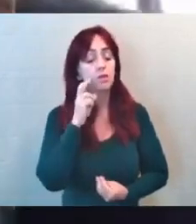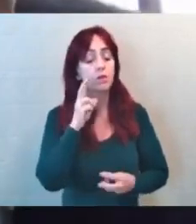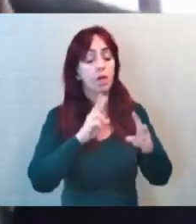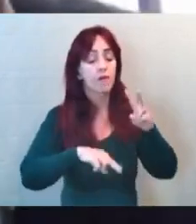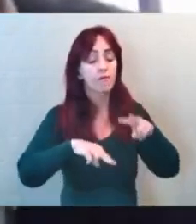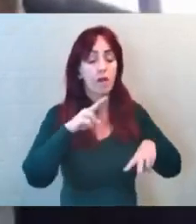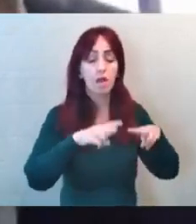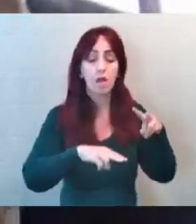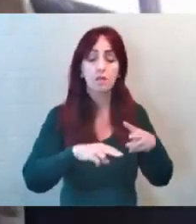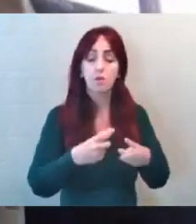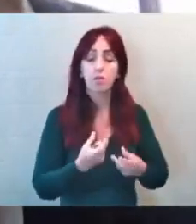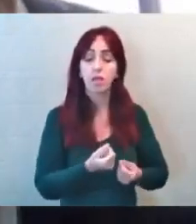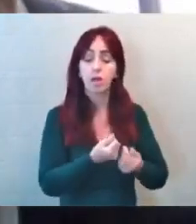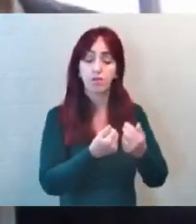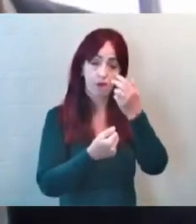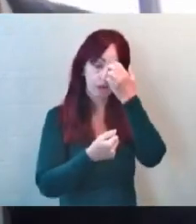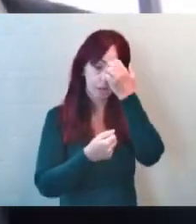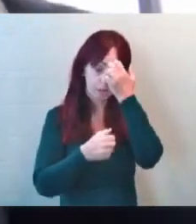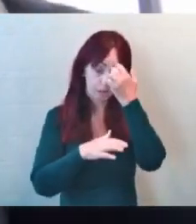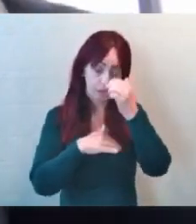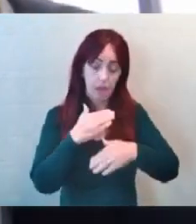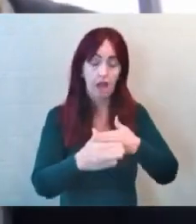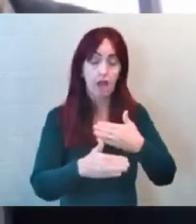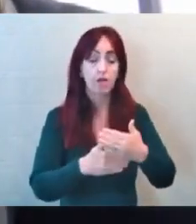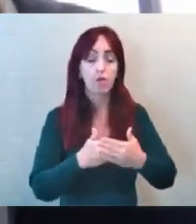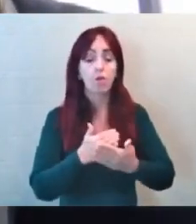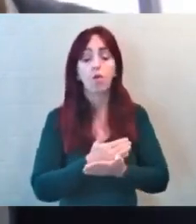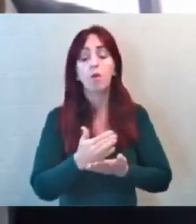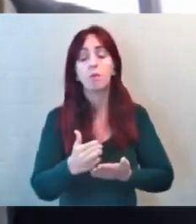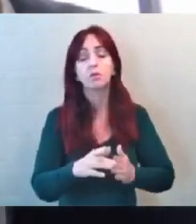A partir da Lei 11.458, vereadora,